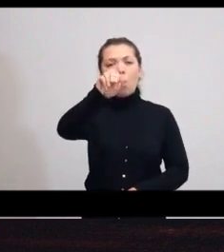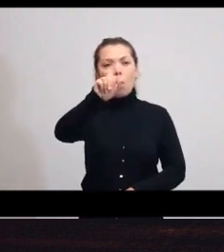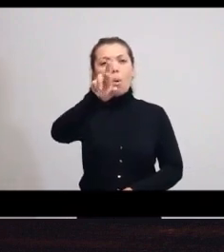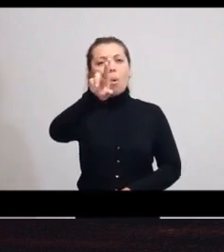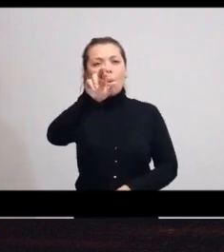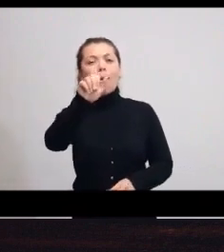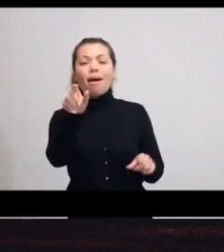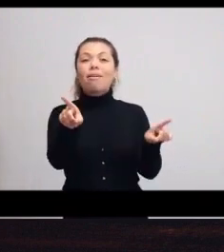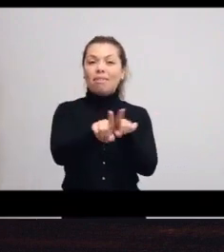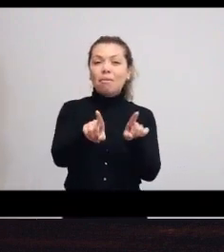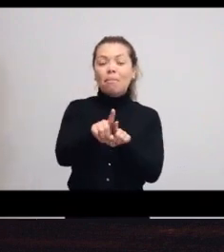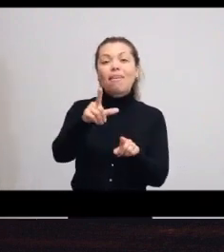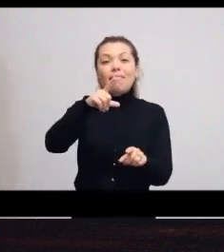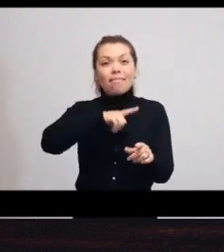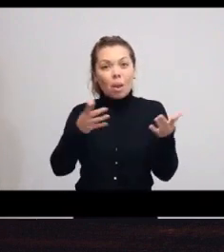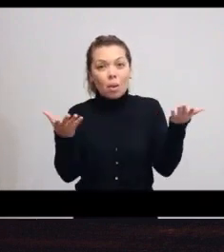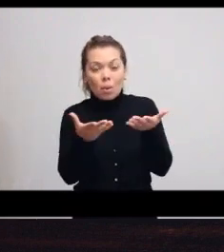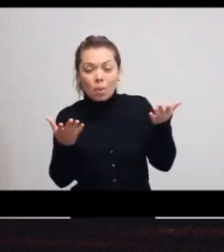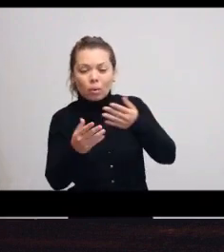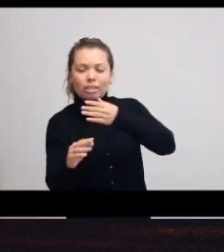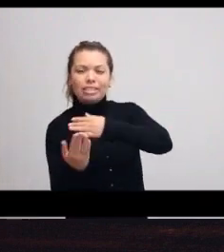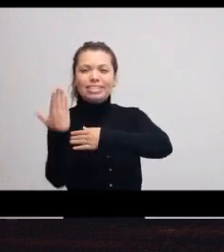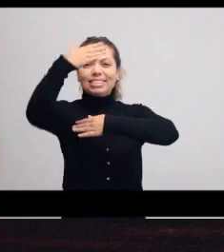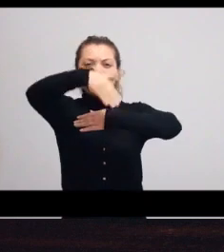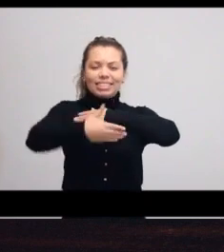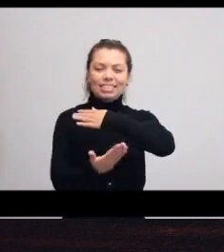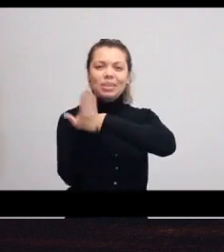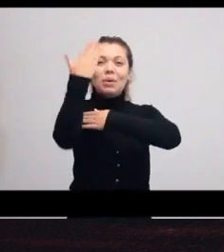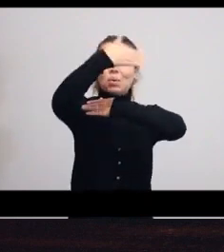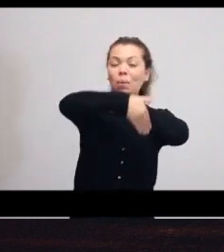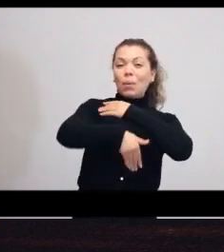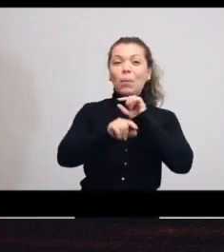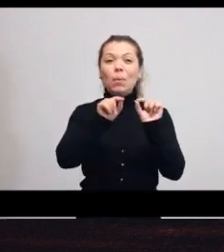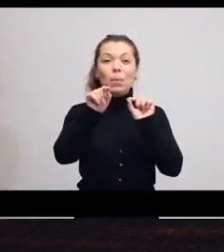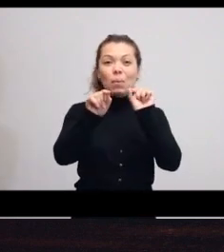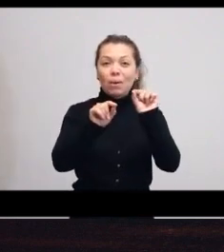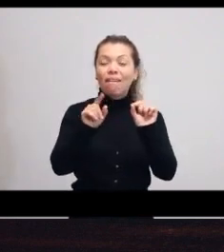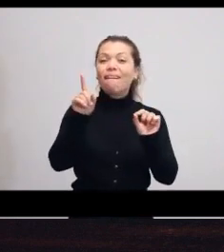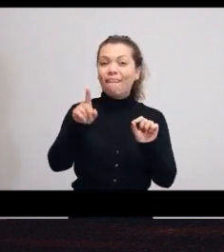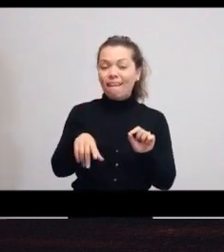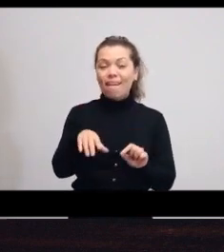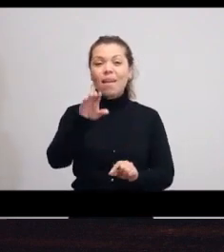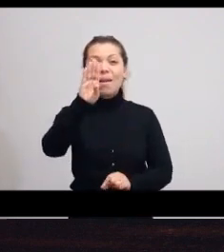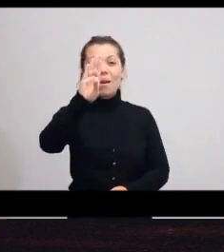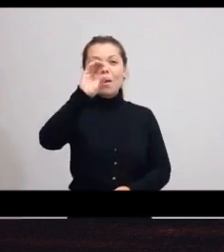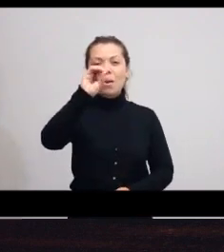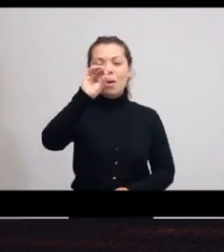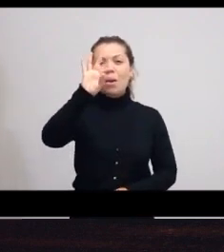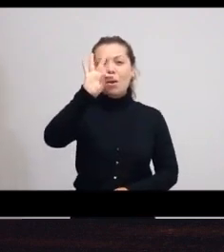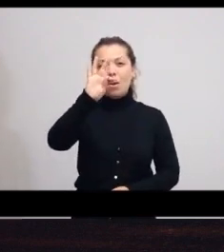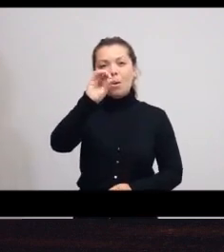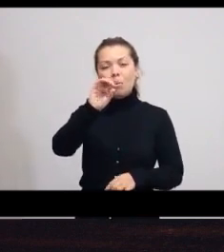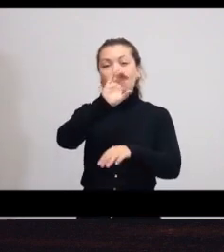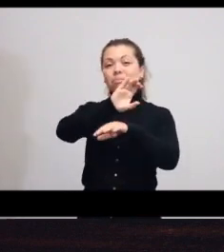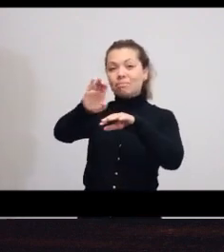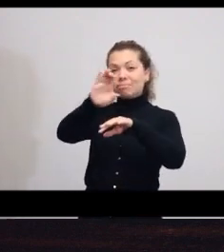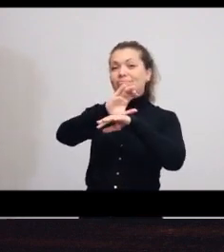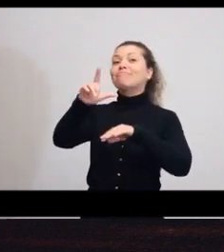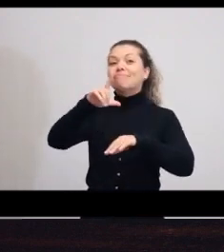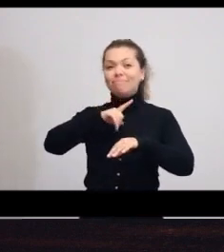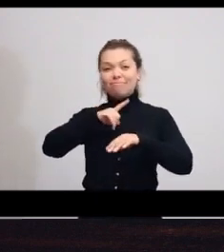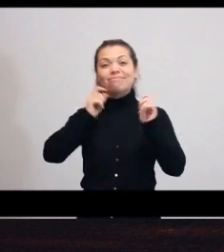meio ambiente e, entre idas e vindas, aos modos de viver das comunidades locais. Hoje, Iguape está na região da